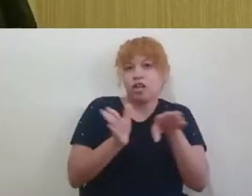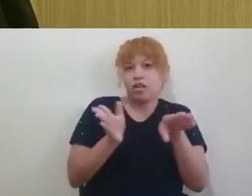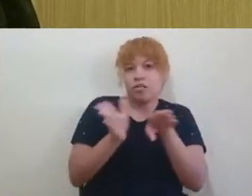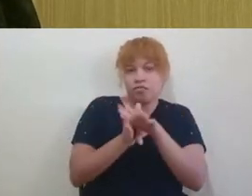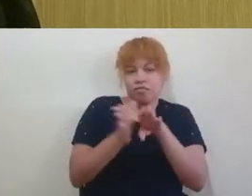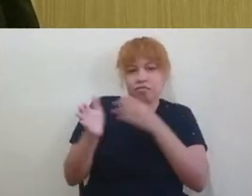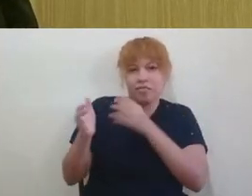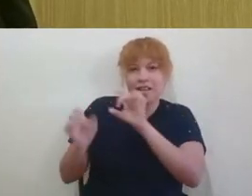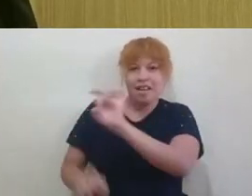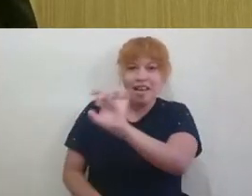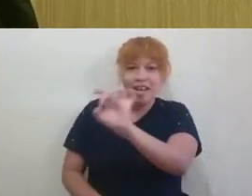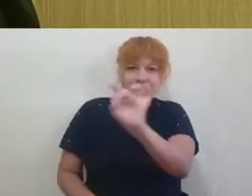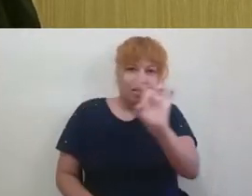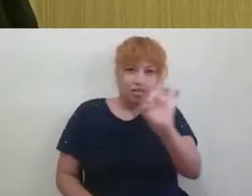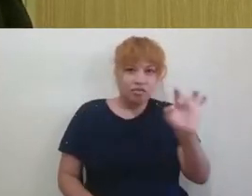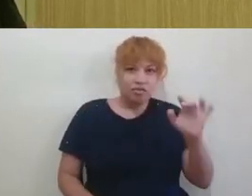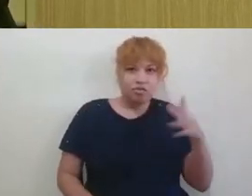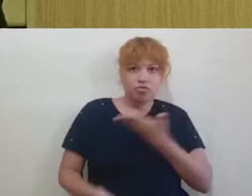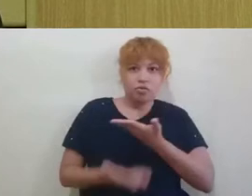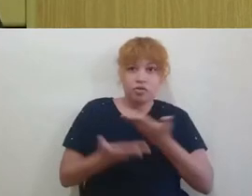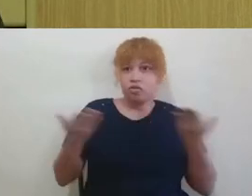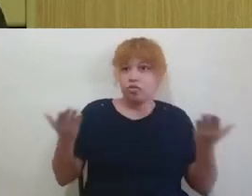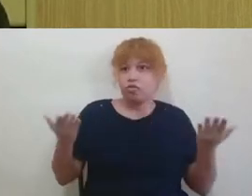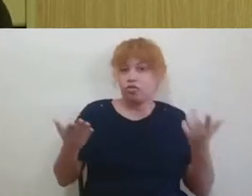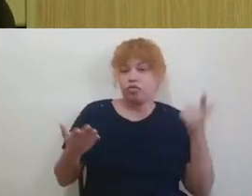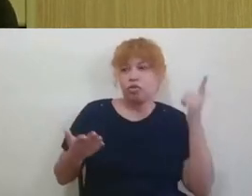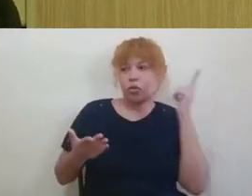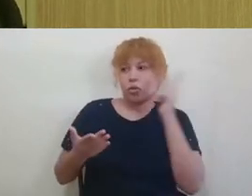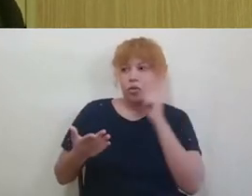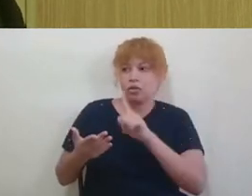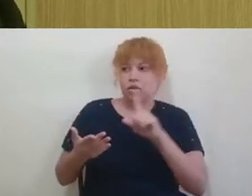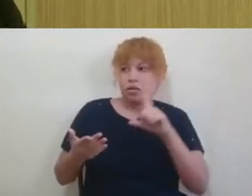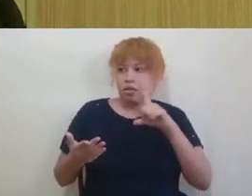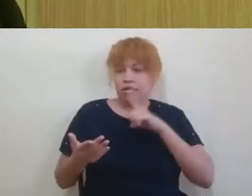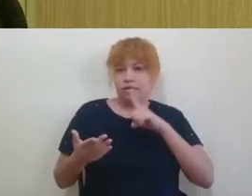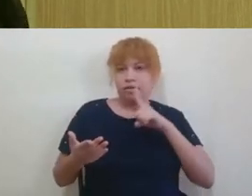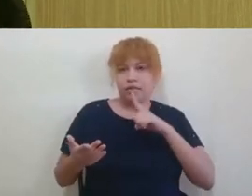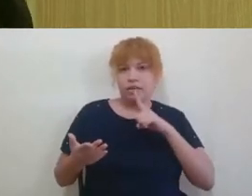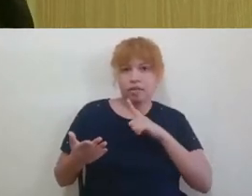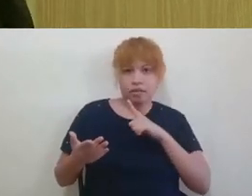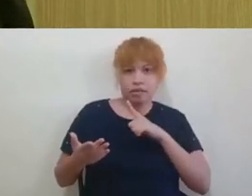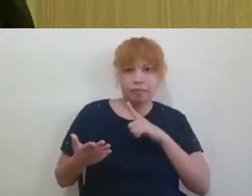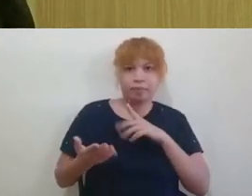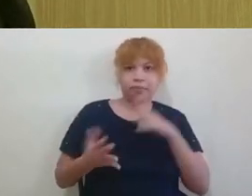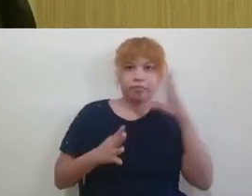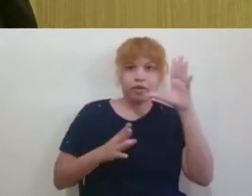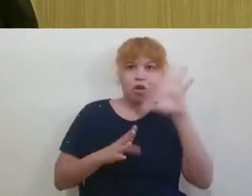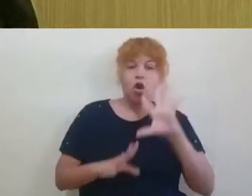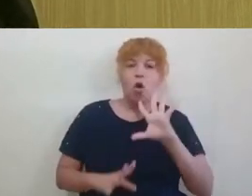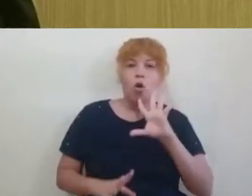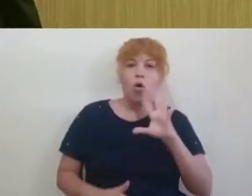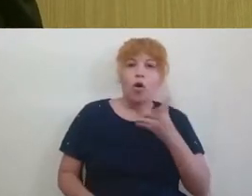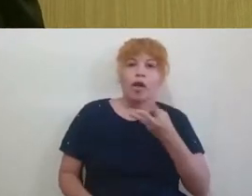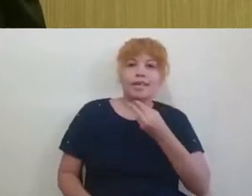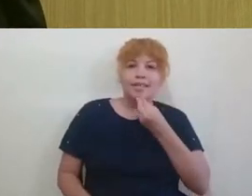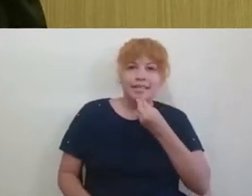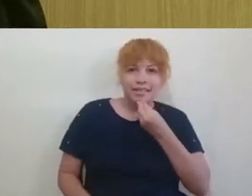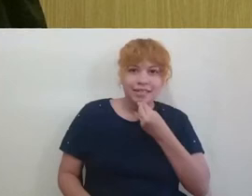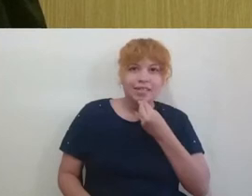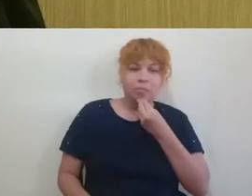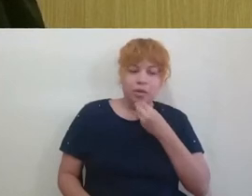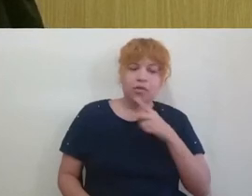Saint-Exupéry, cada um que passa por nós deixa um pouquinho de si, mas leva um pouquinho de